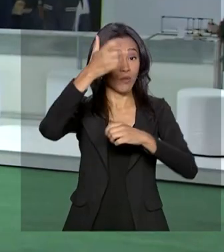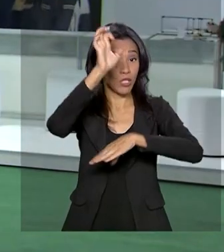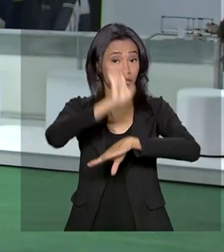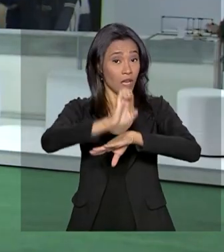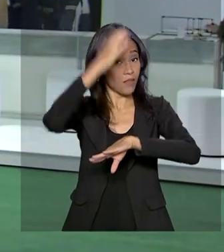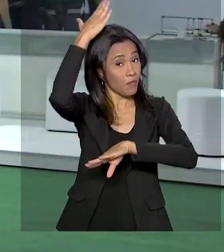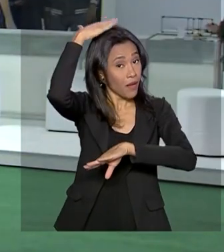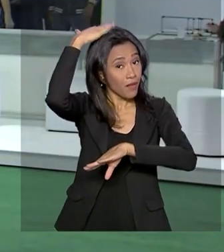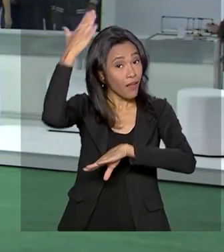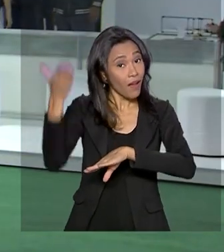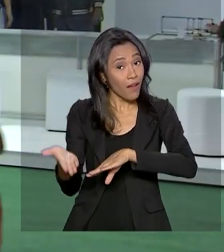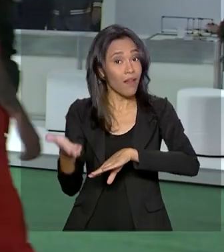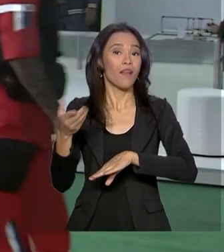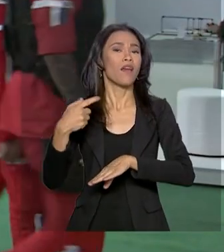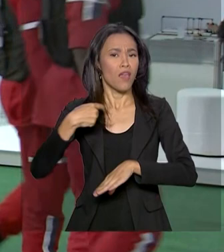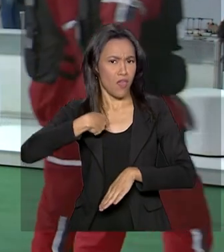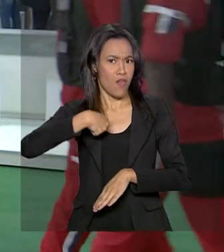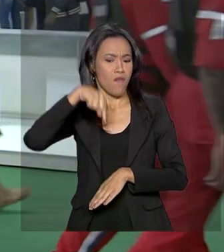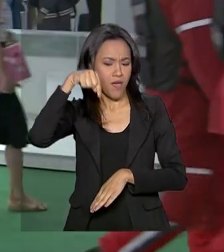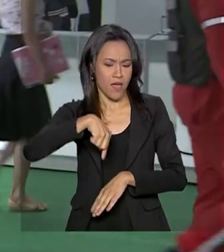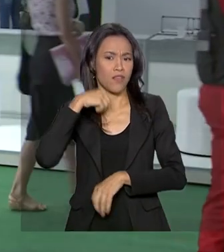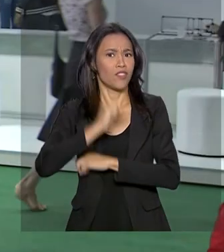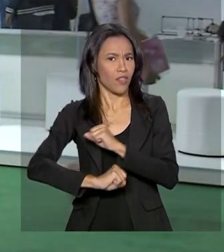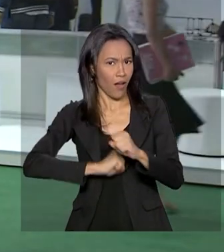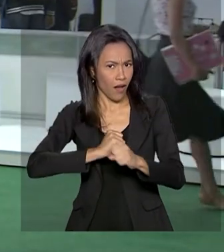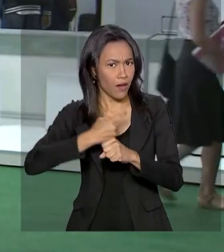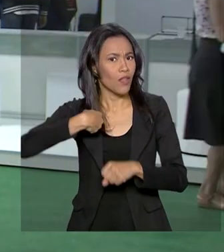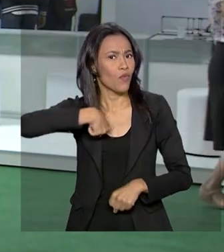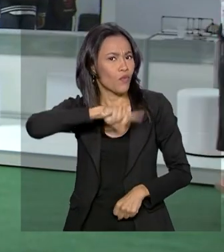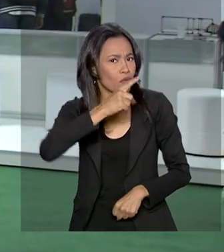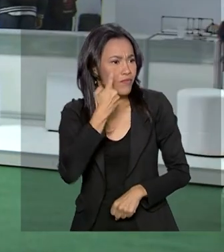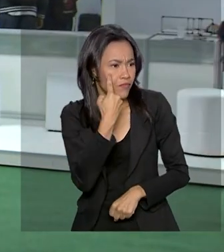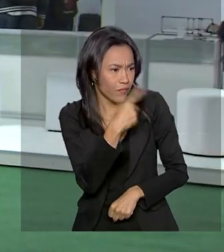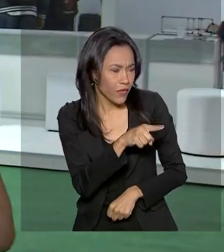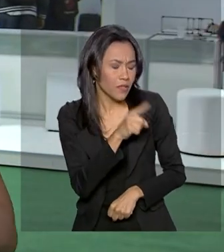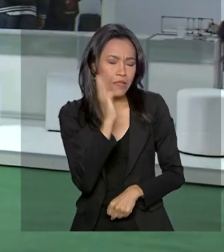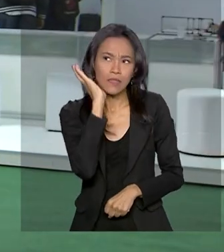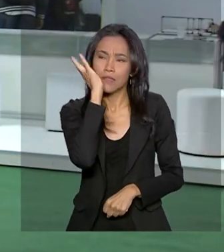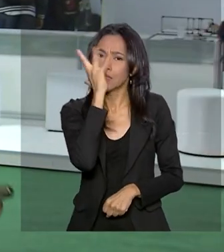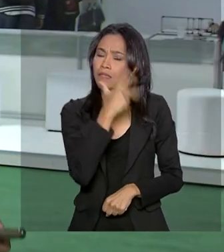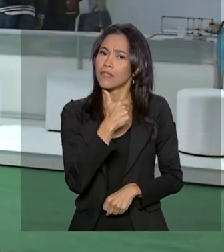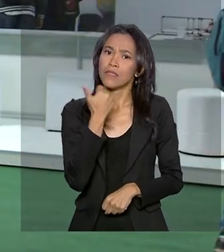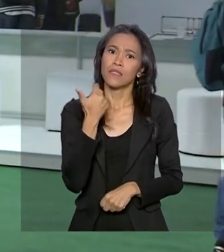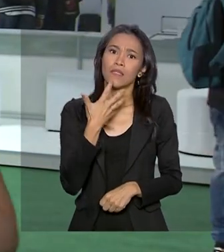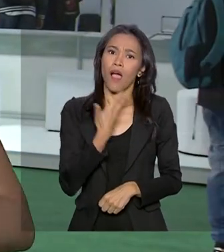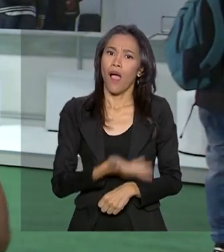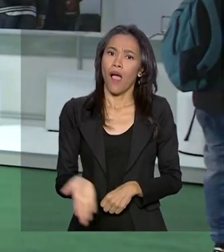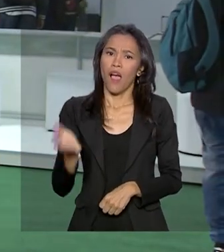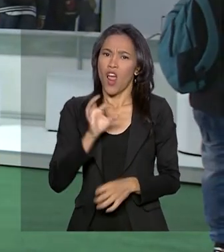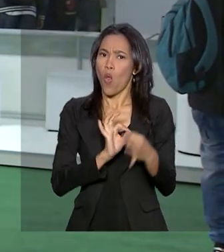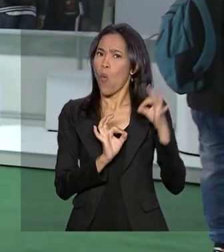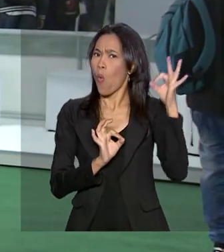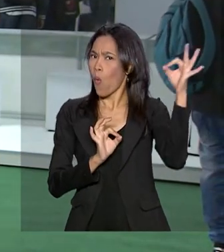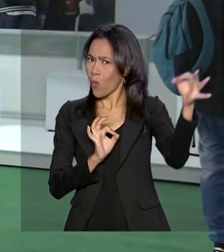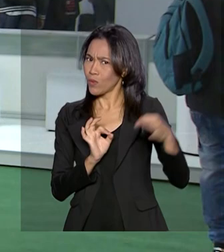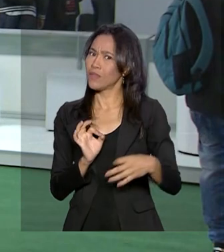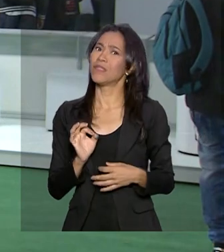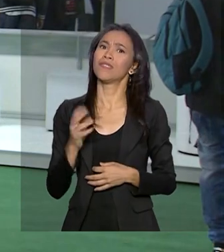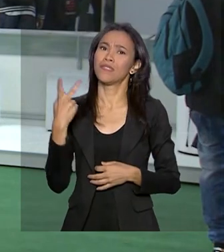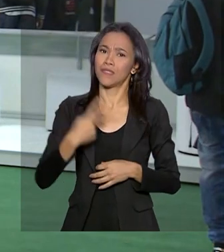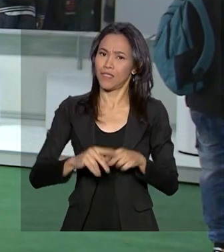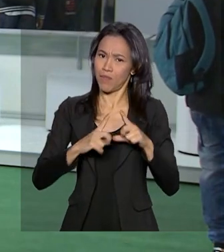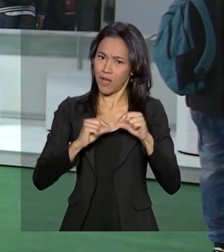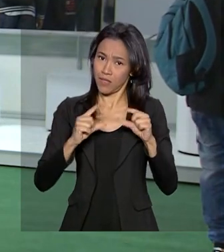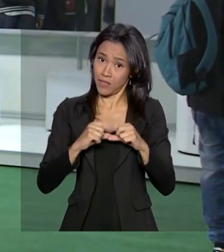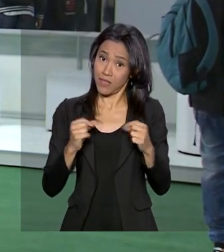olha, fica a dica. Eu estive lá esse ano, é uma visita incrível, sensacional. E como é muito longe, tá? Milhares de quilômetros de